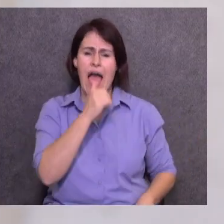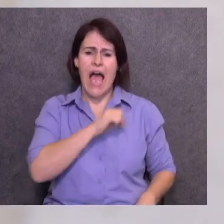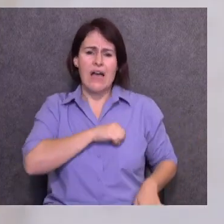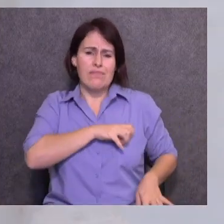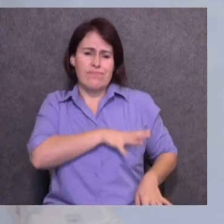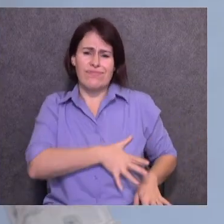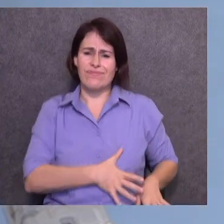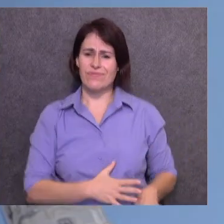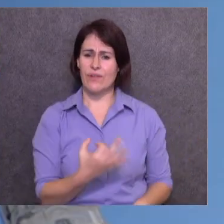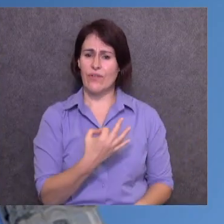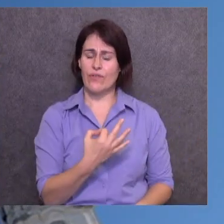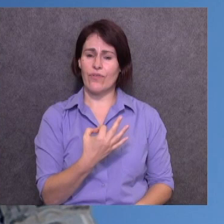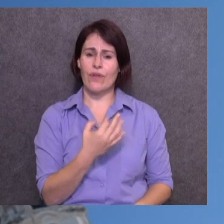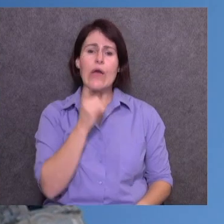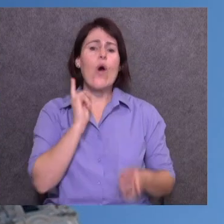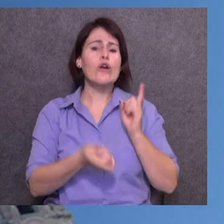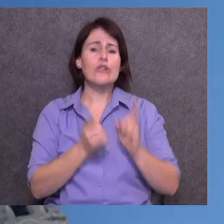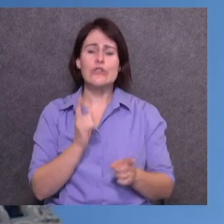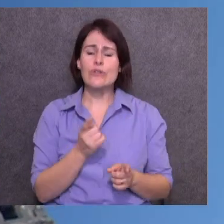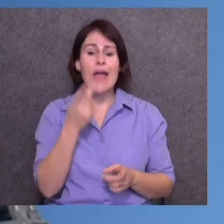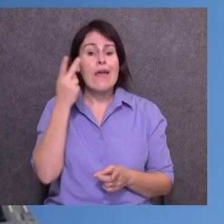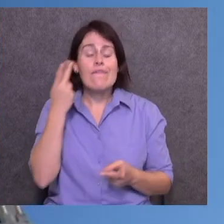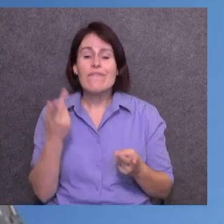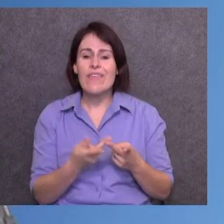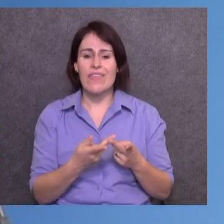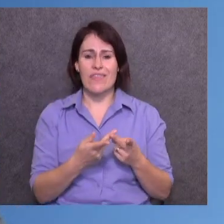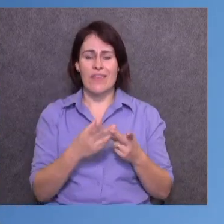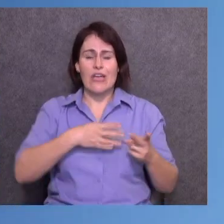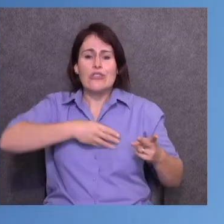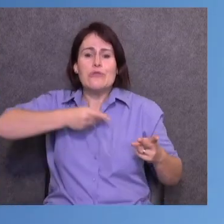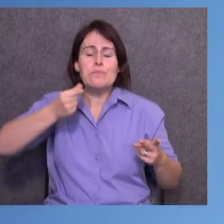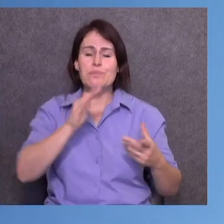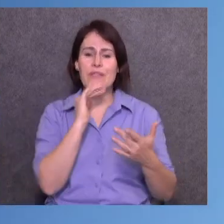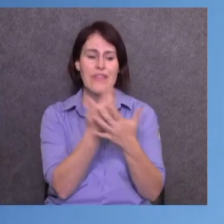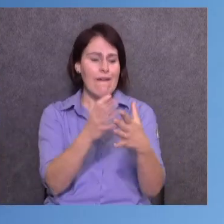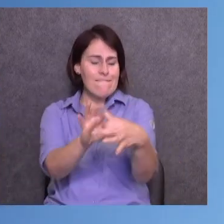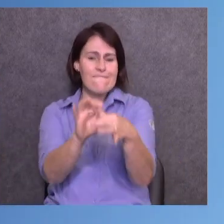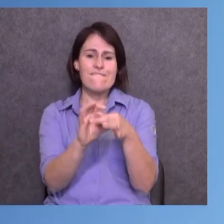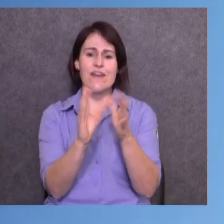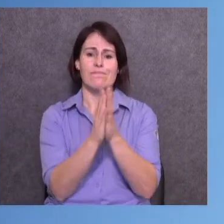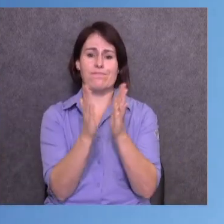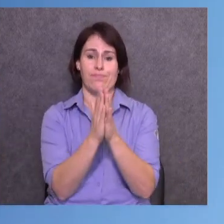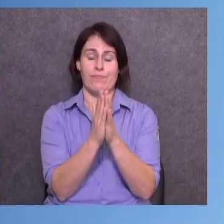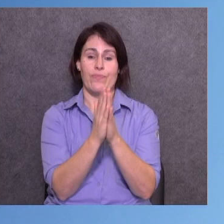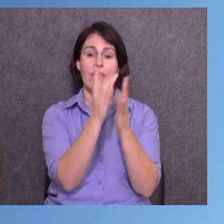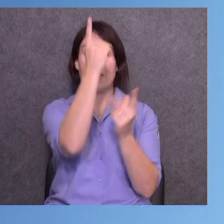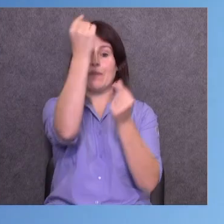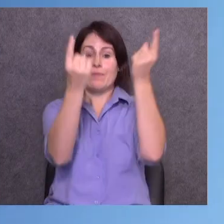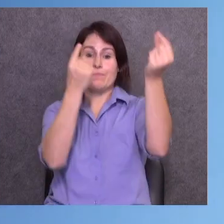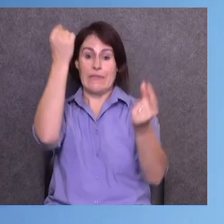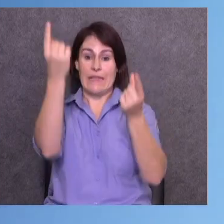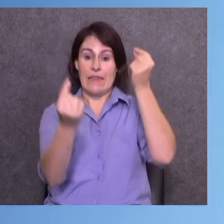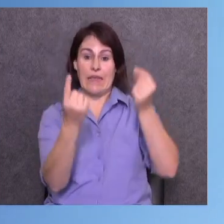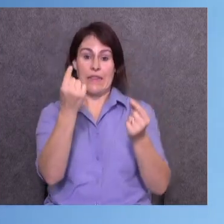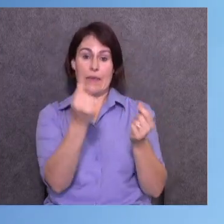da vida, o dom do Espírito que forma a Igreja. E no Pentecostes está também ao lado